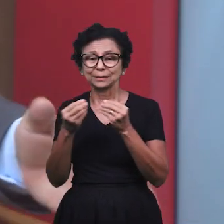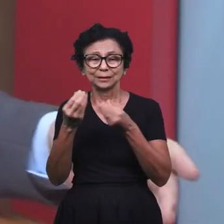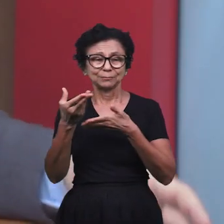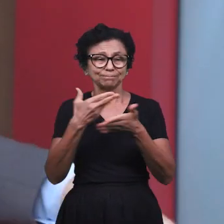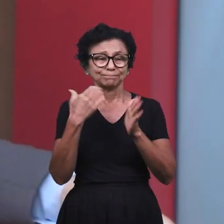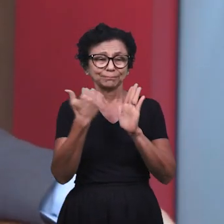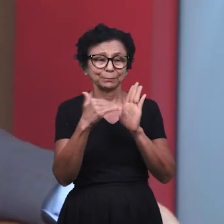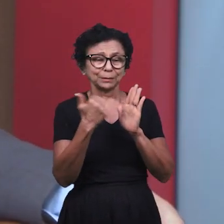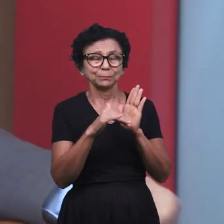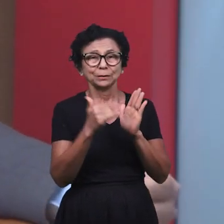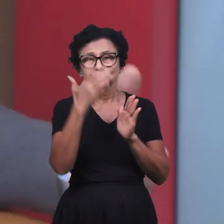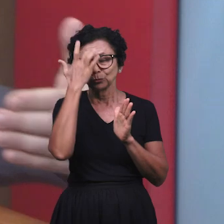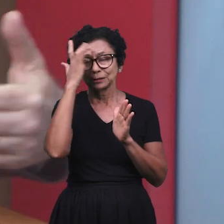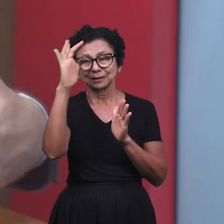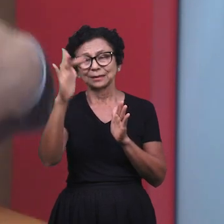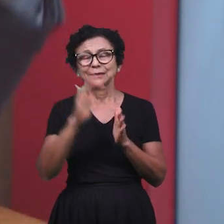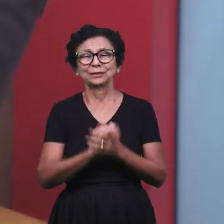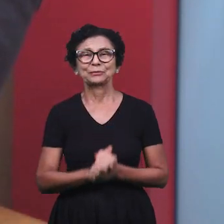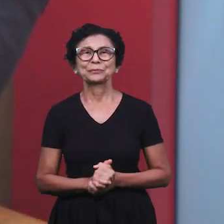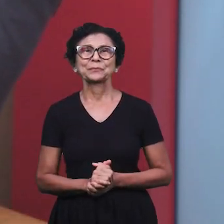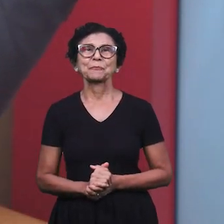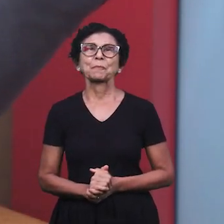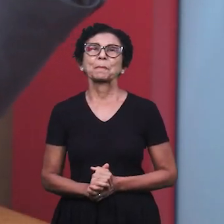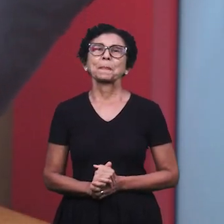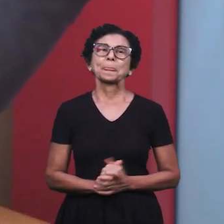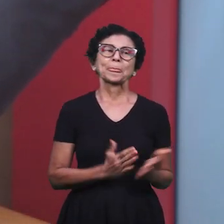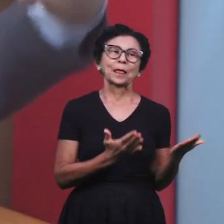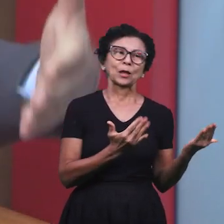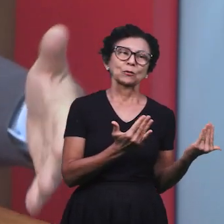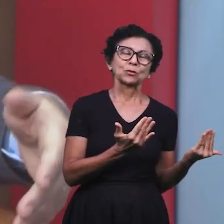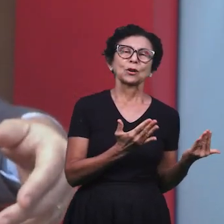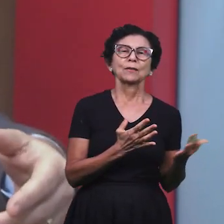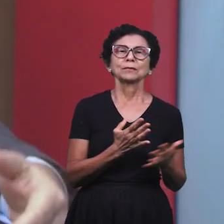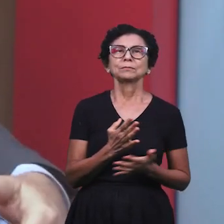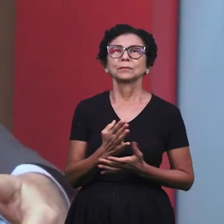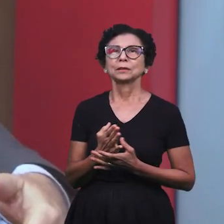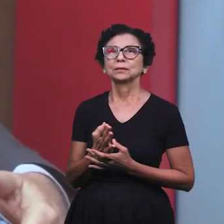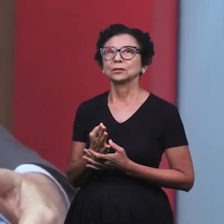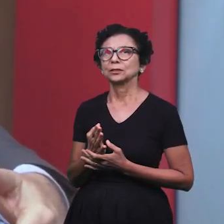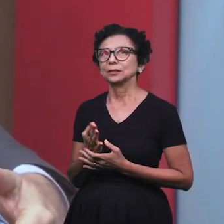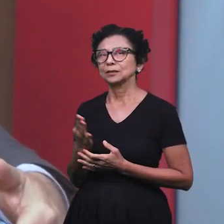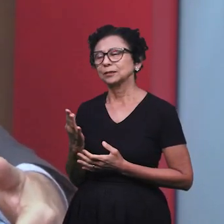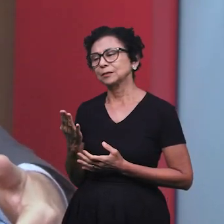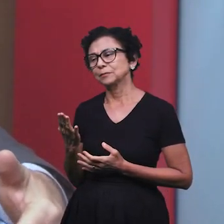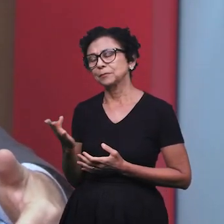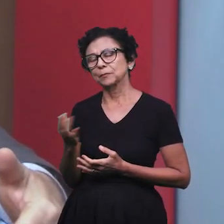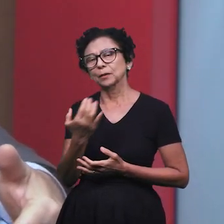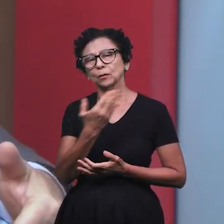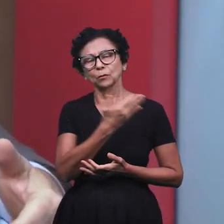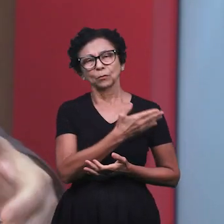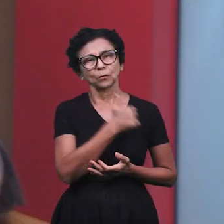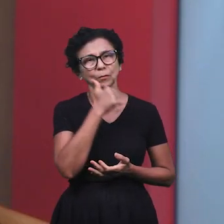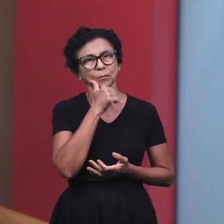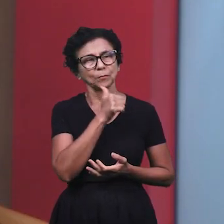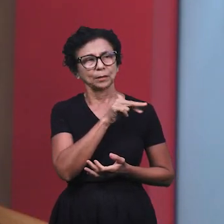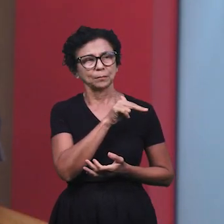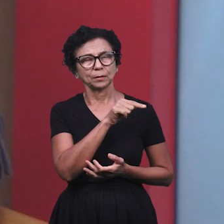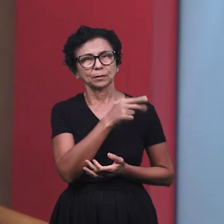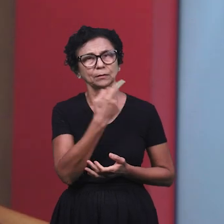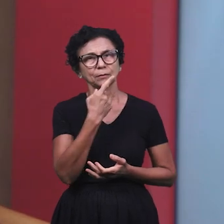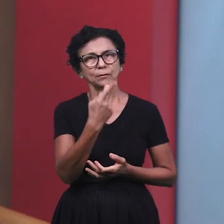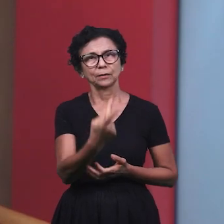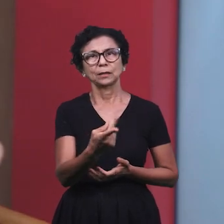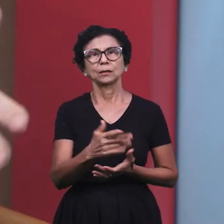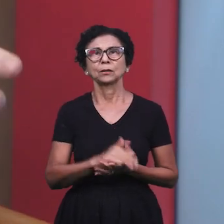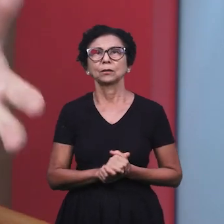é o uso da tecnologia. Então, é uma outra forma do jovem se aproximar e como a Thalita falou,